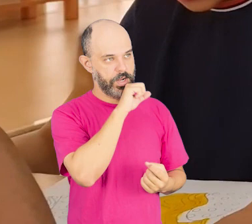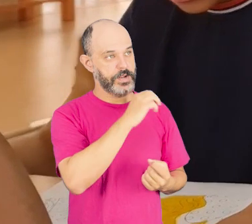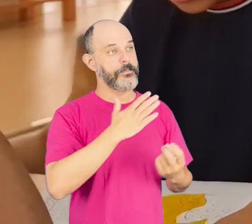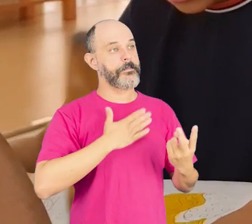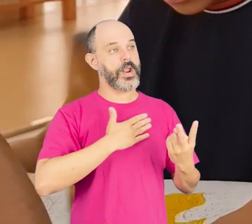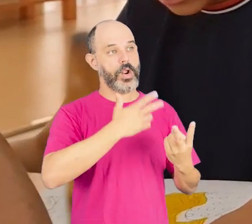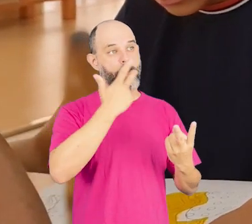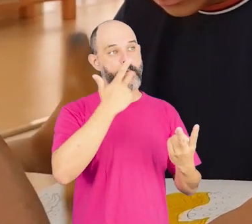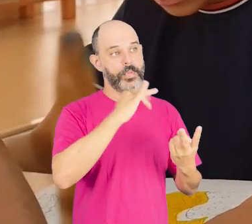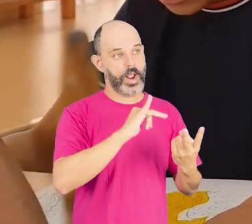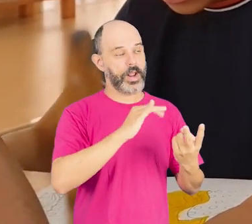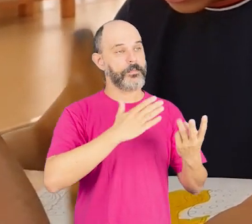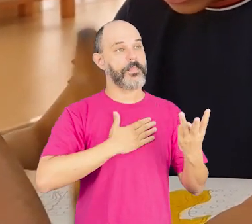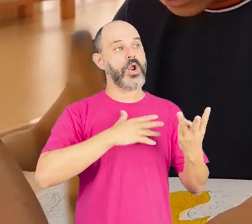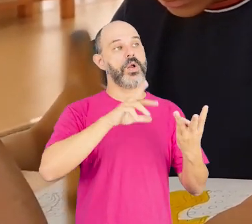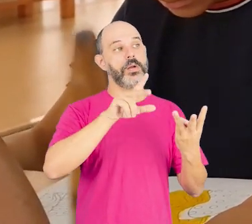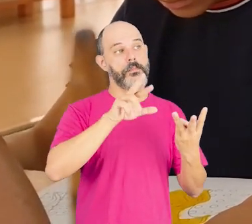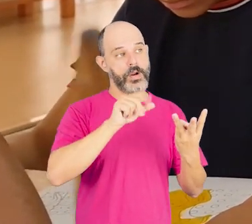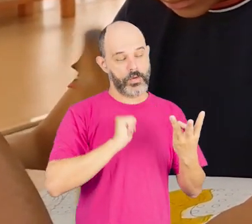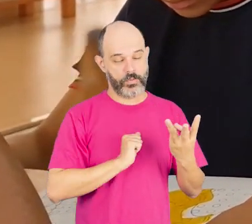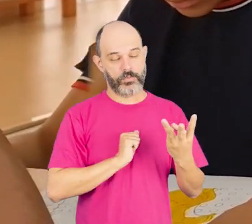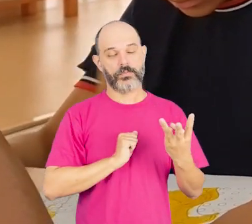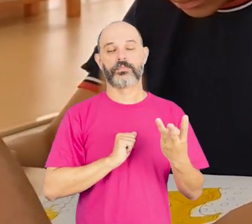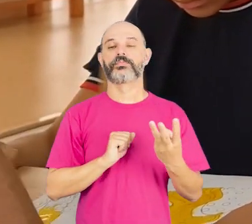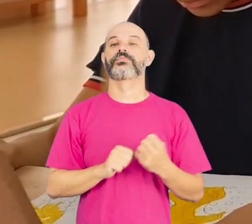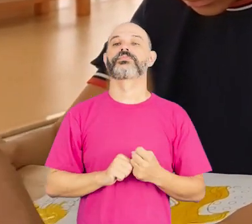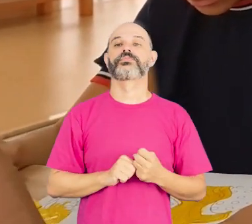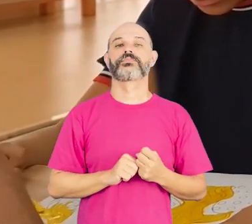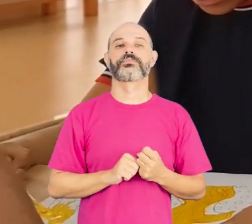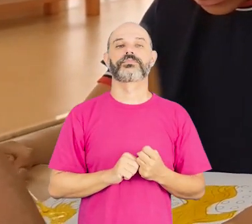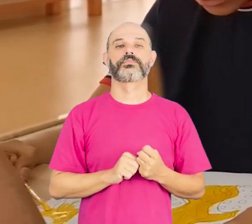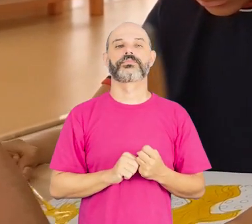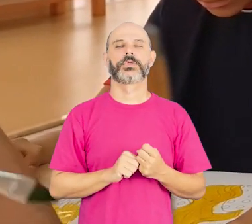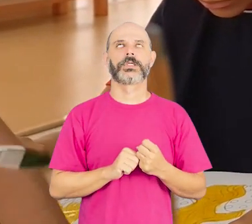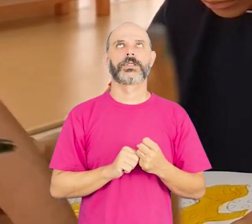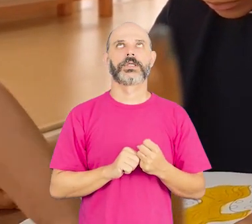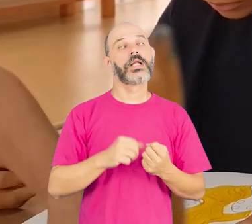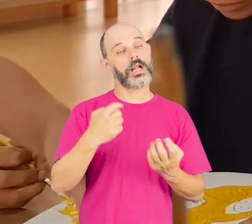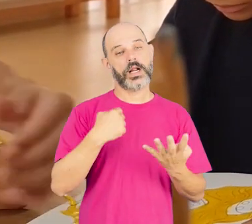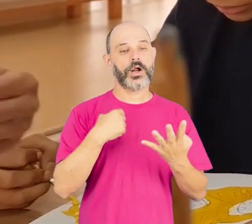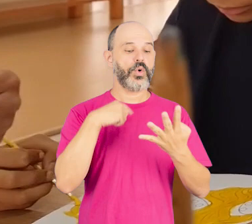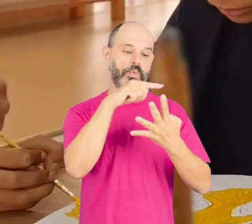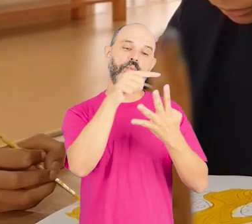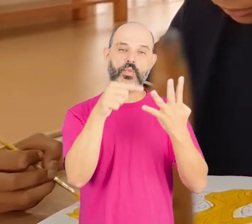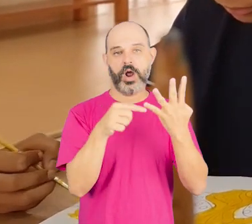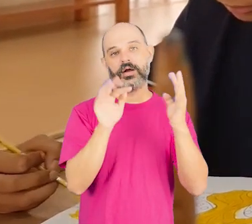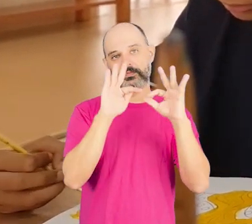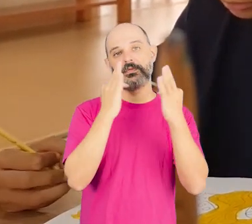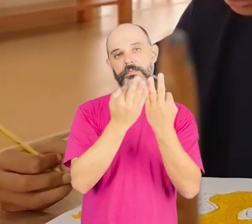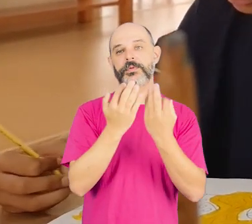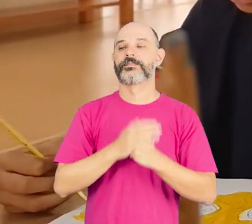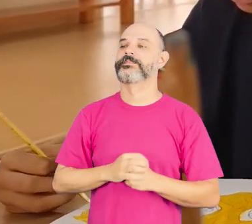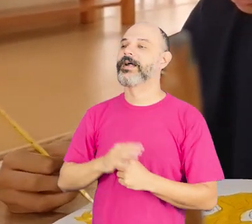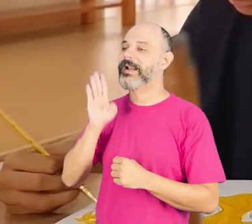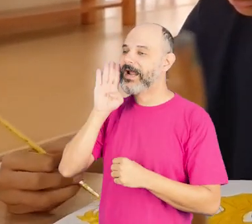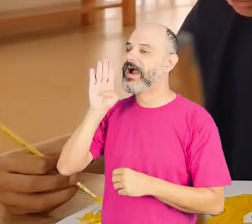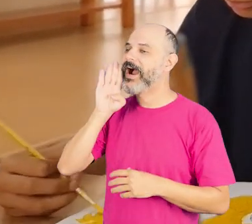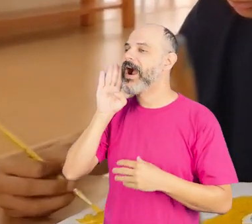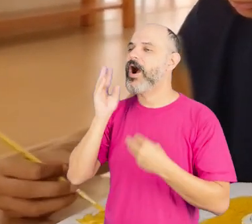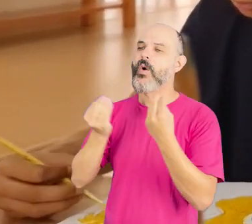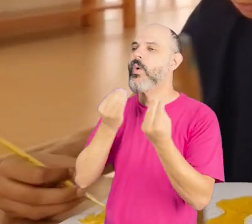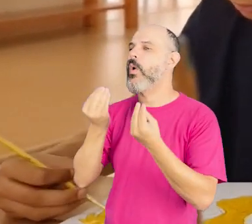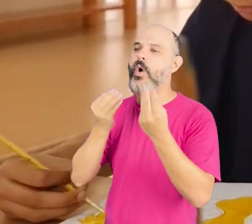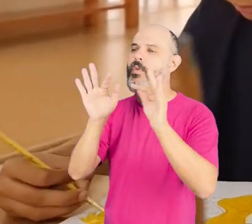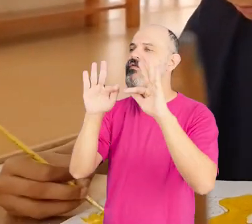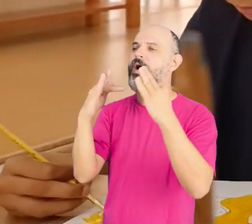Minha mãe, meu pai, meu irmão. Minha mãe, meu pai, meu irmão e eu. Que legal! E